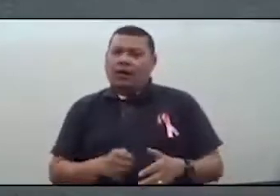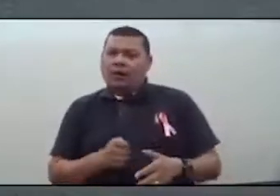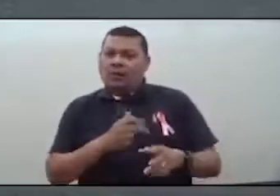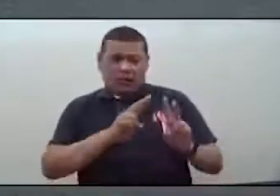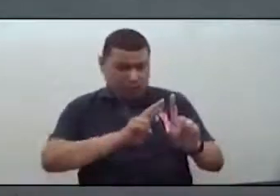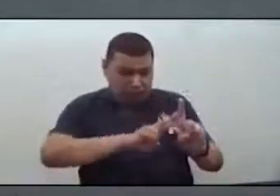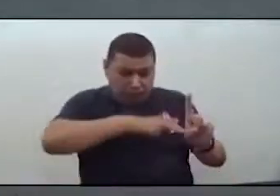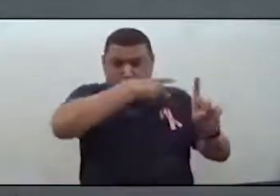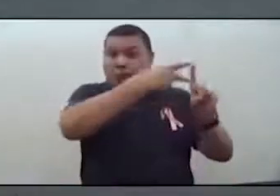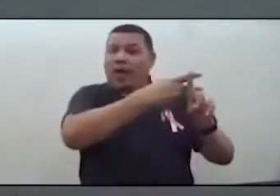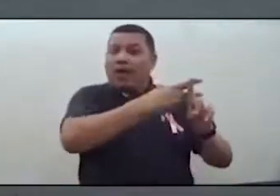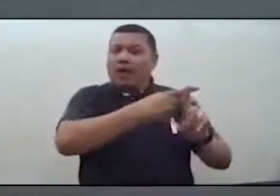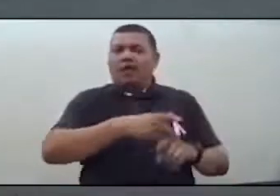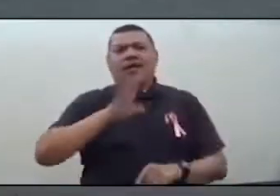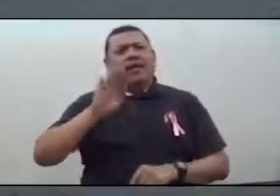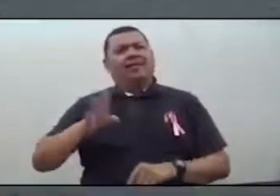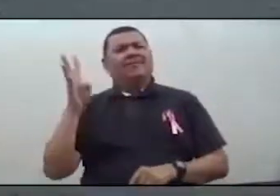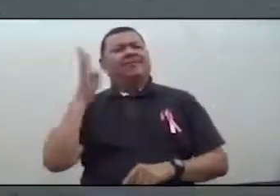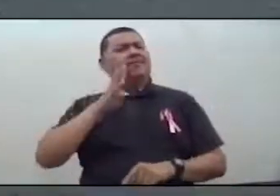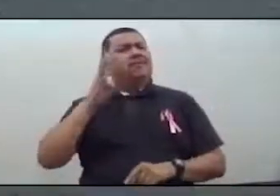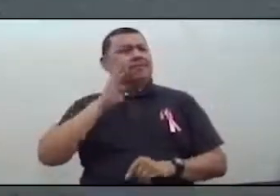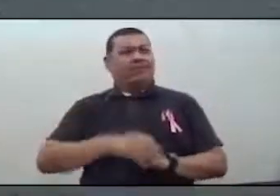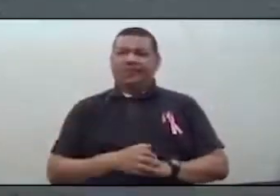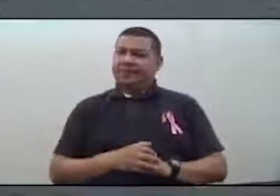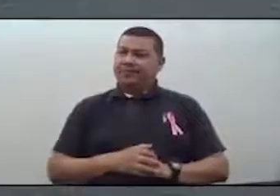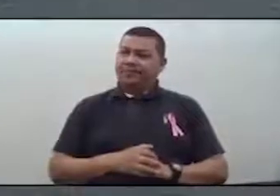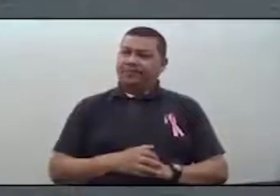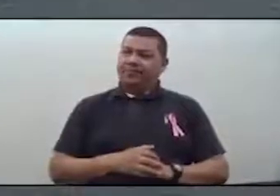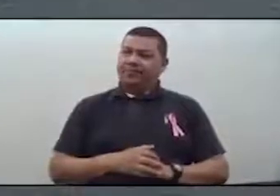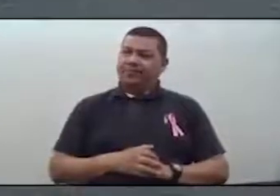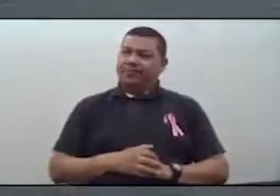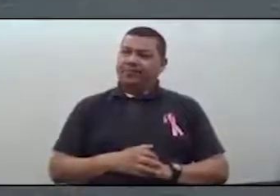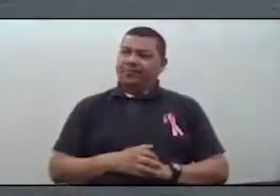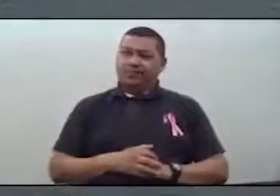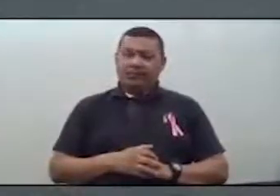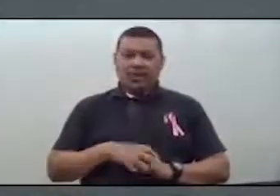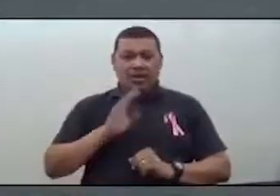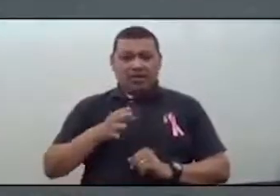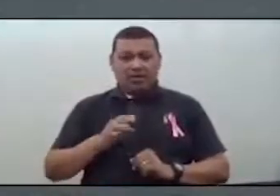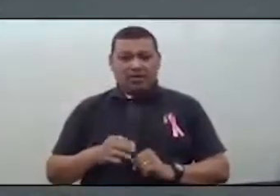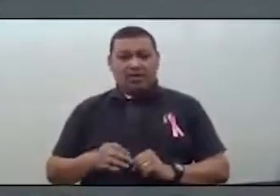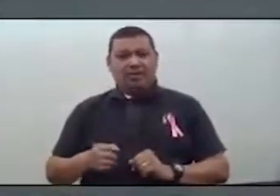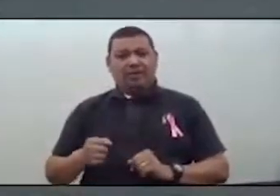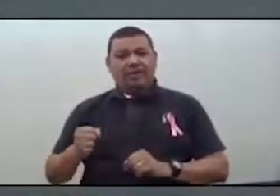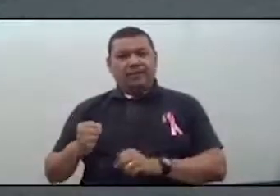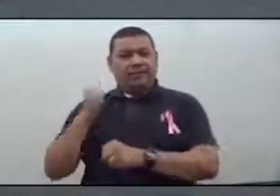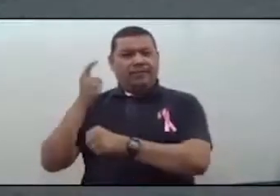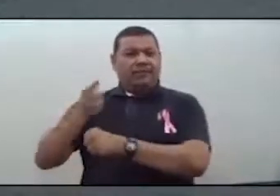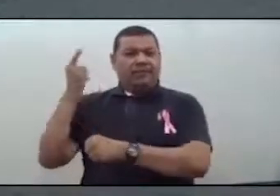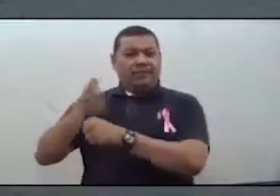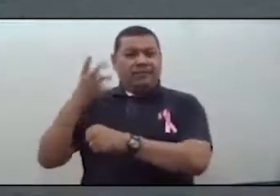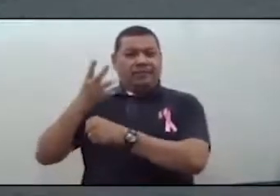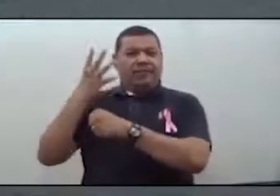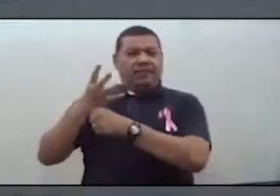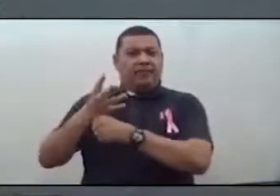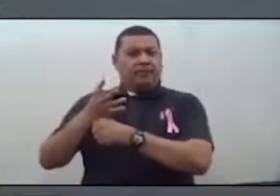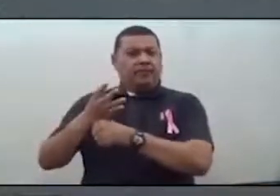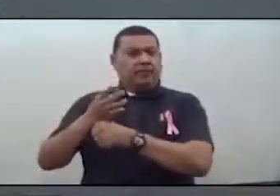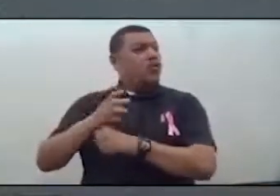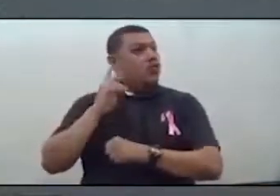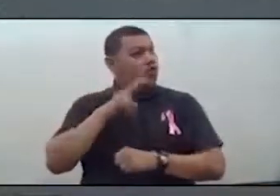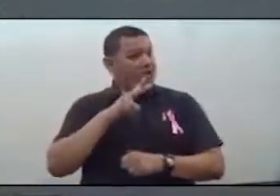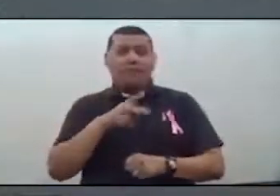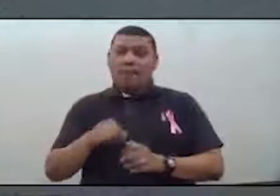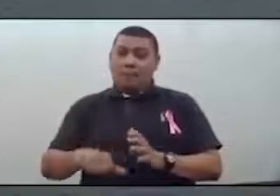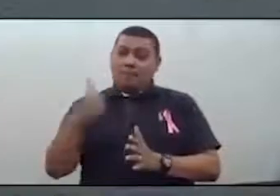quase dobra. Isso é muito legal. Eu não vi nos 4 anos, é a primeira vez que eu vejo o orçamento da agricultura dar um salto